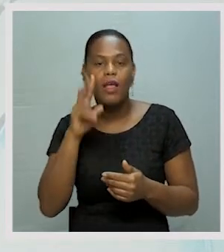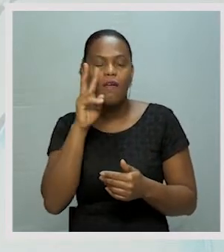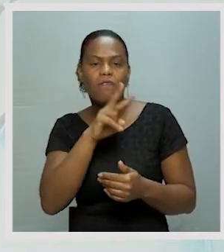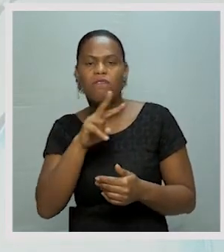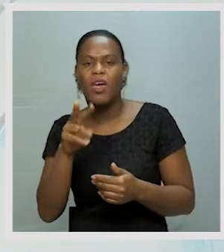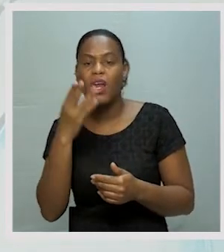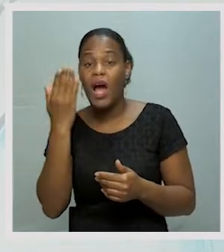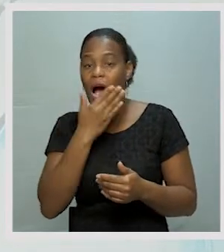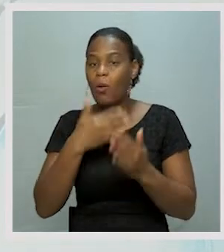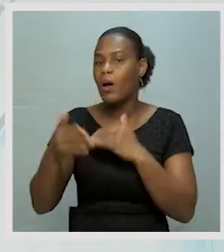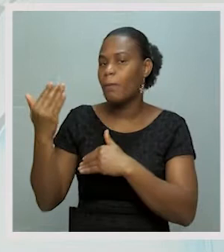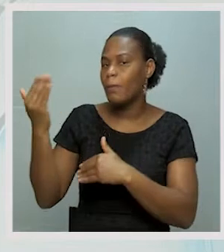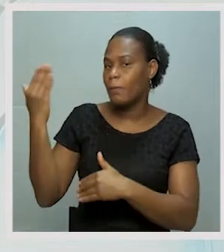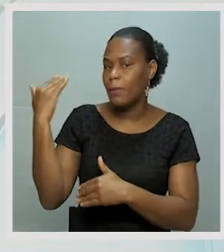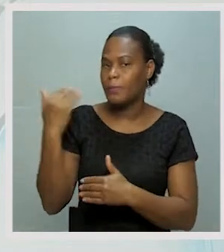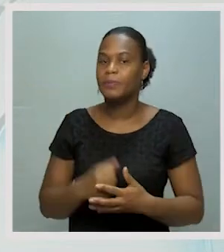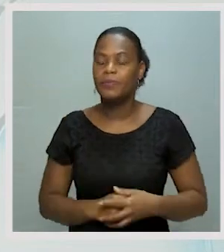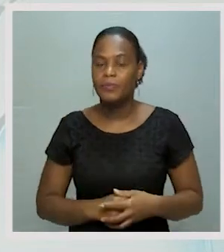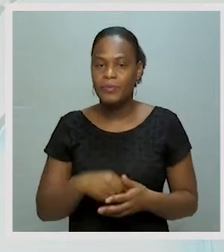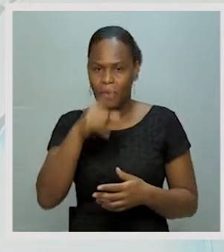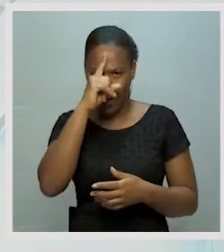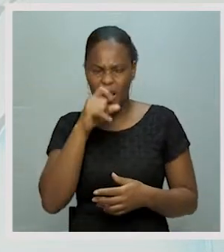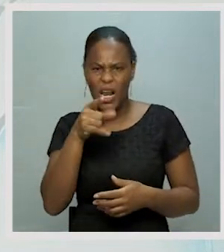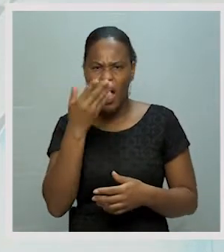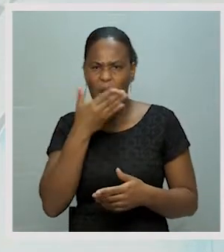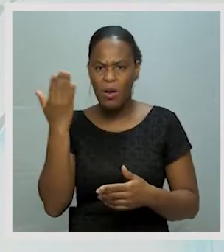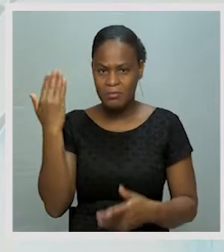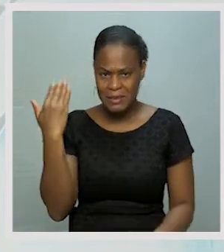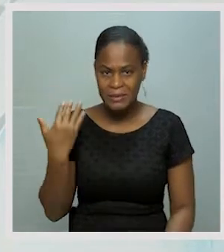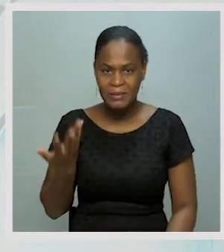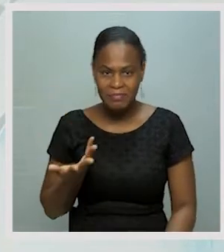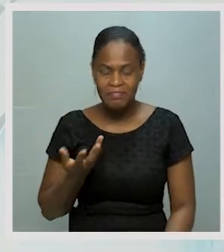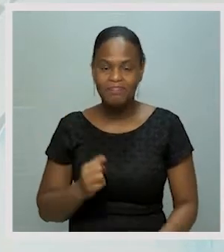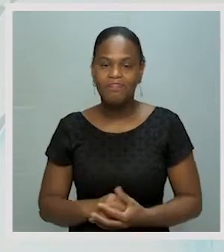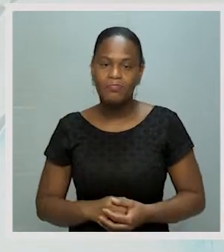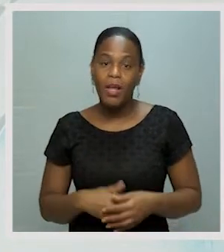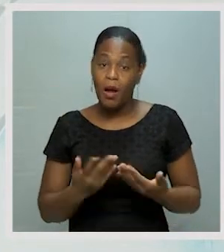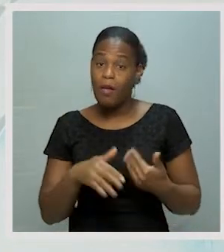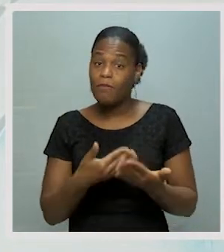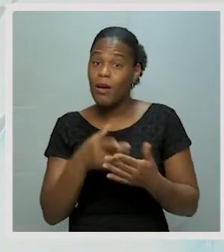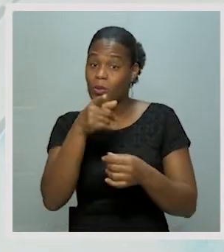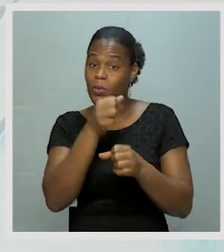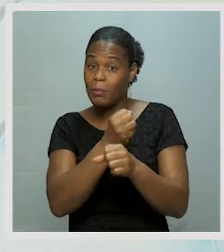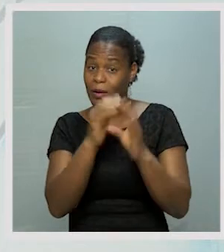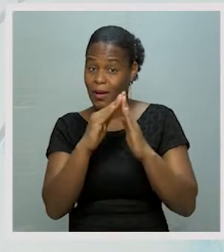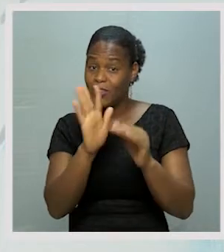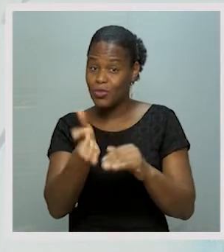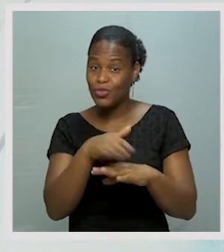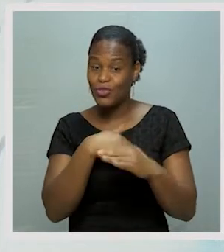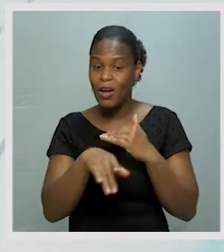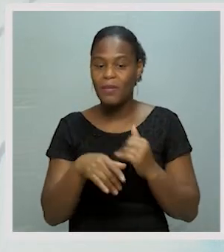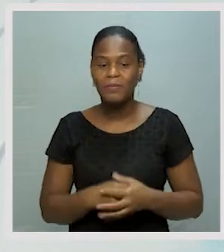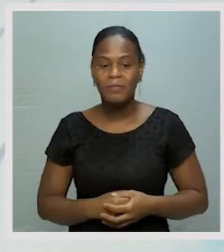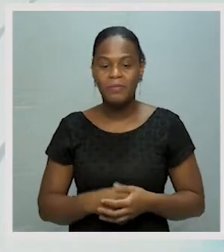foi a nossa aula anterior. Estão a recordar? E a propósito, fizeram os trabalhos? Já enviaram aos